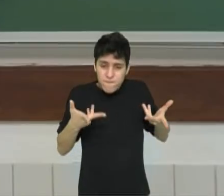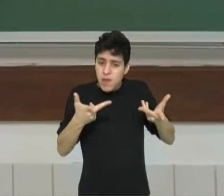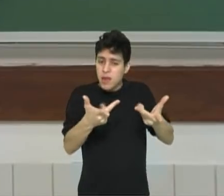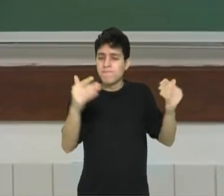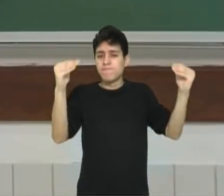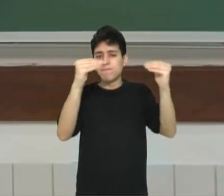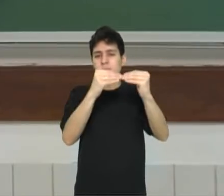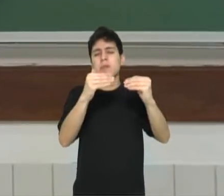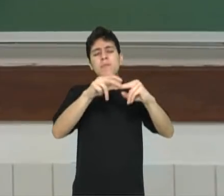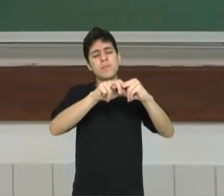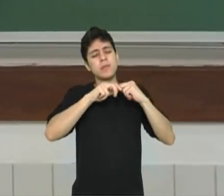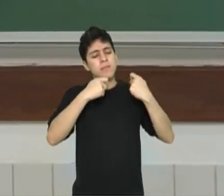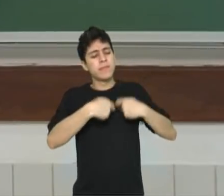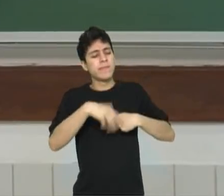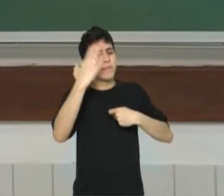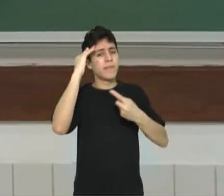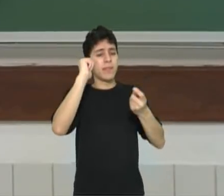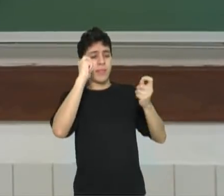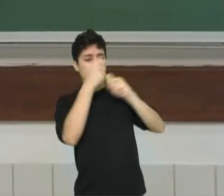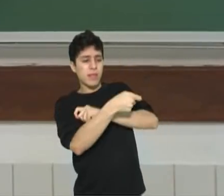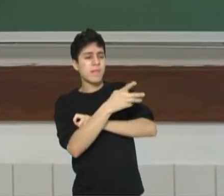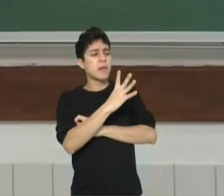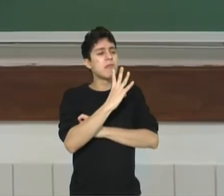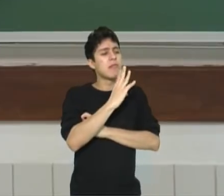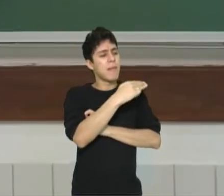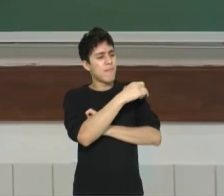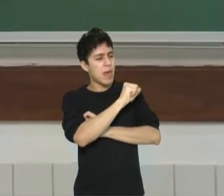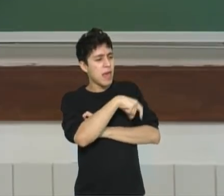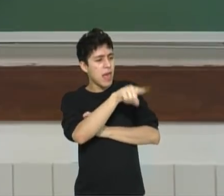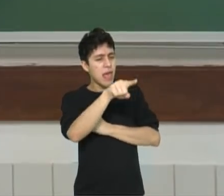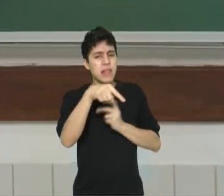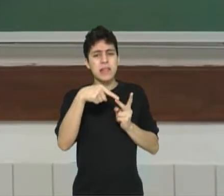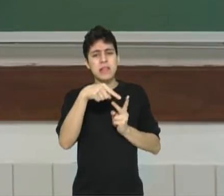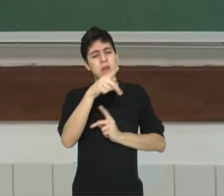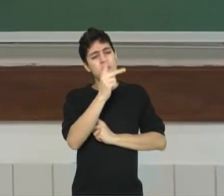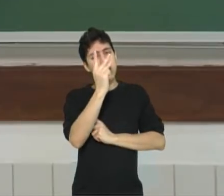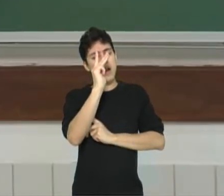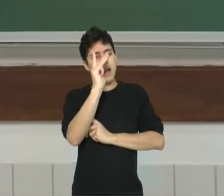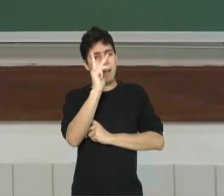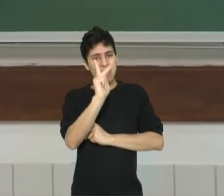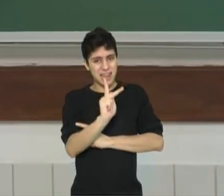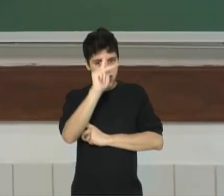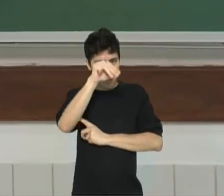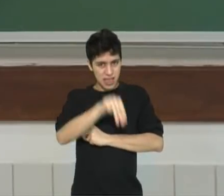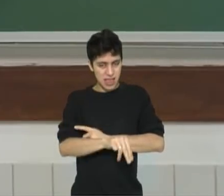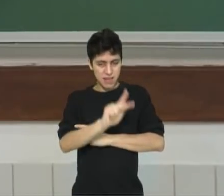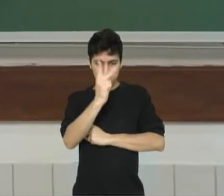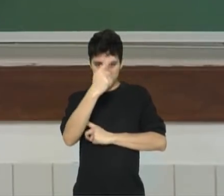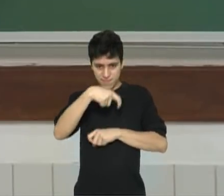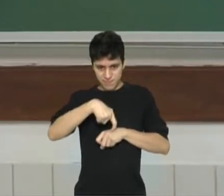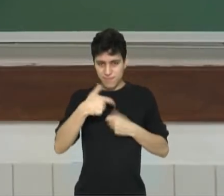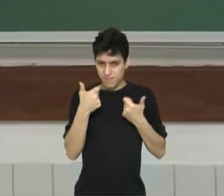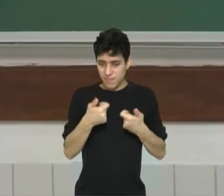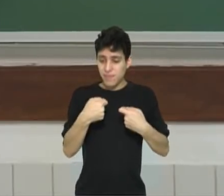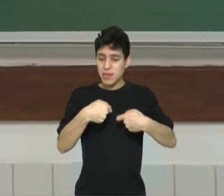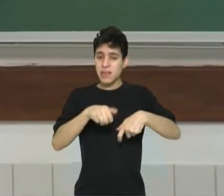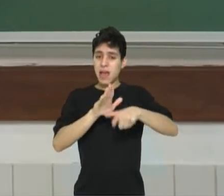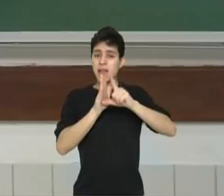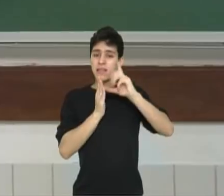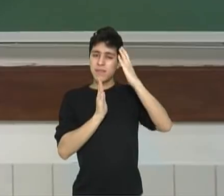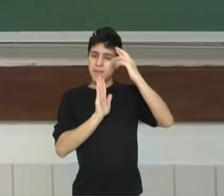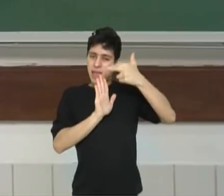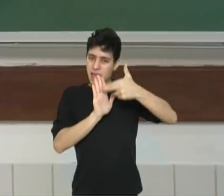conversão, aí sim a gente conhece a velocidade em metros por segundo ou em quilômetros por hora, tá? Não pode esquecer a regrinha da conversão.